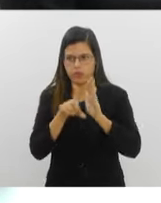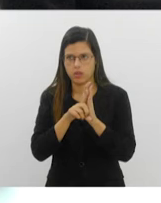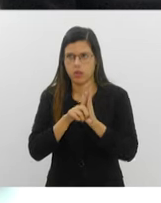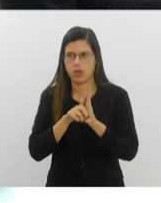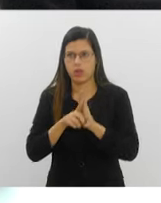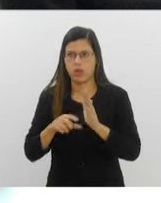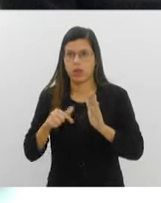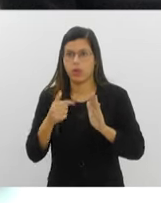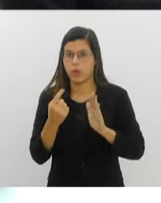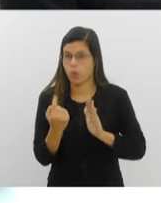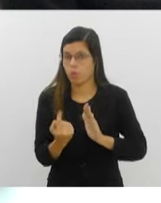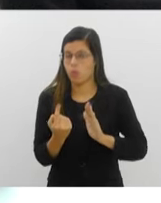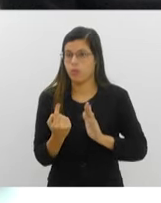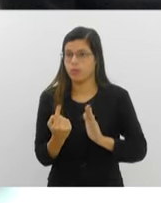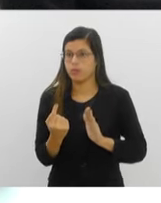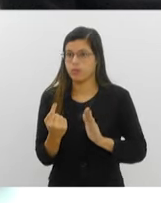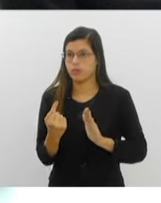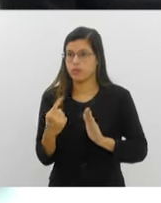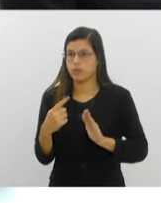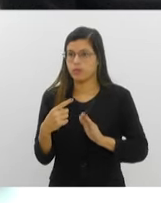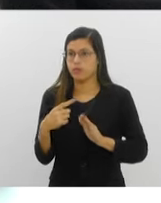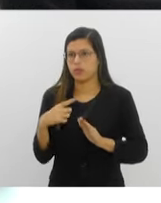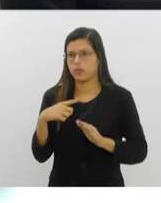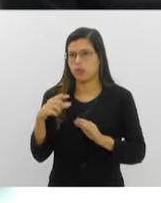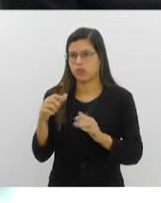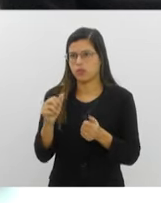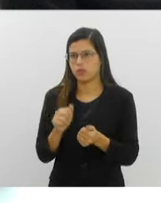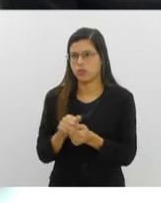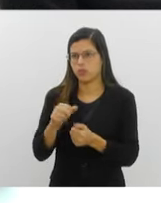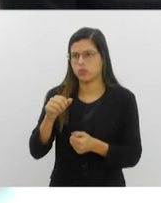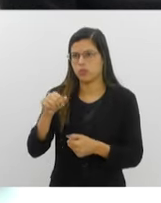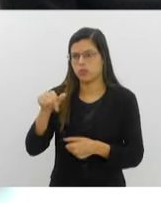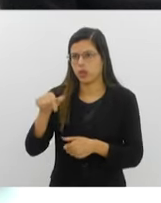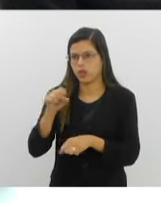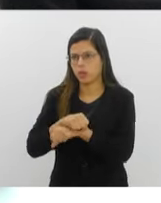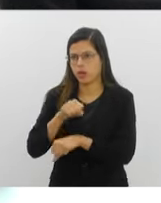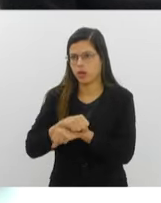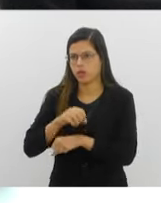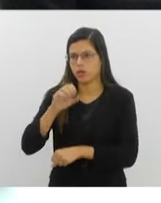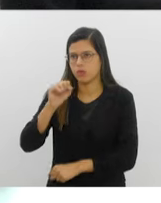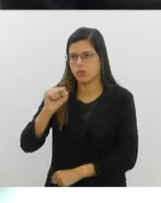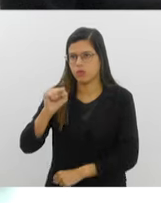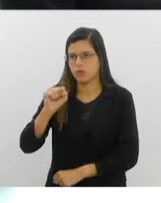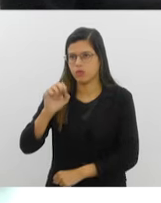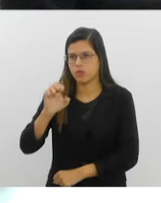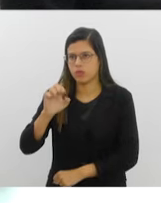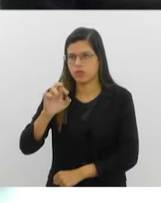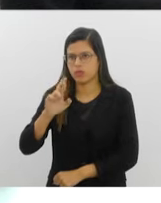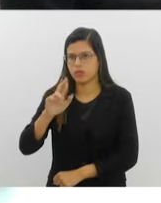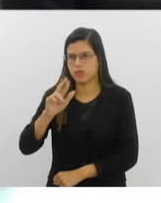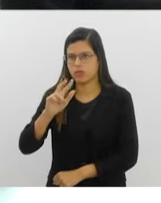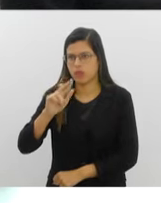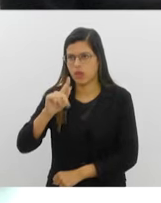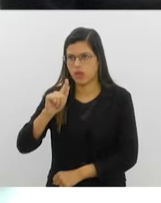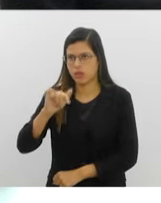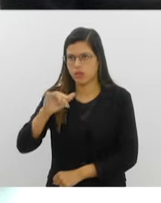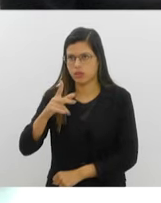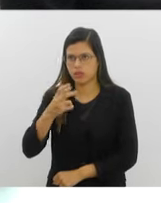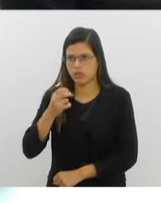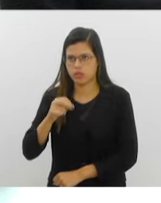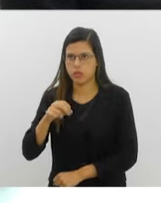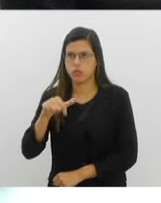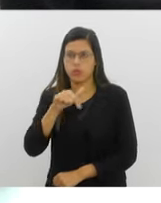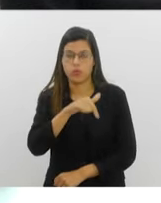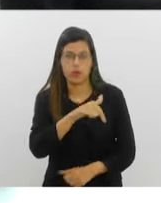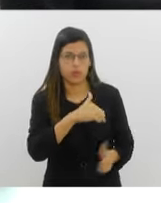Sendo que um desses projetos está aguardando o deputado doutor Serginho passa lá no... Gente, que sono que eu tô. O que está com lá minha... na secretaria da